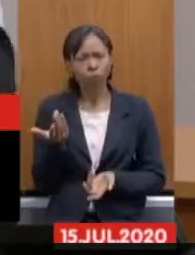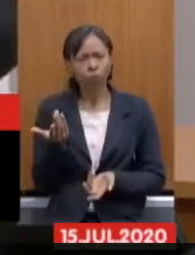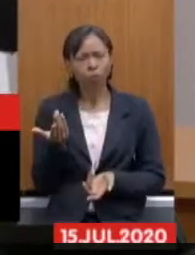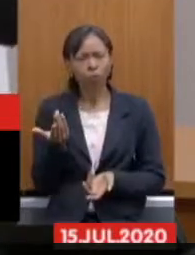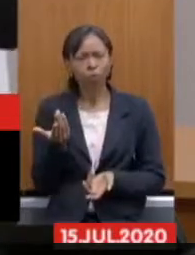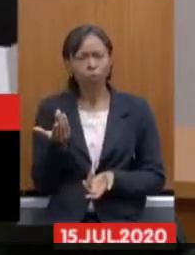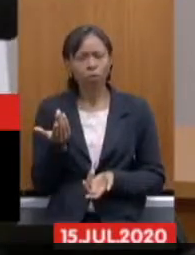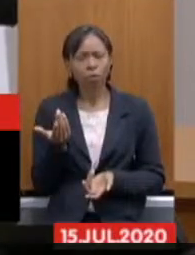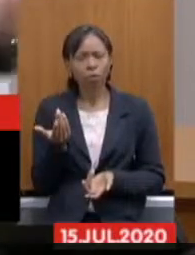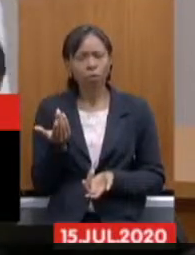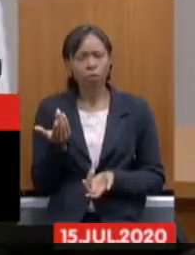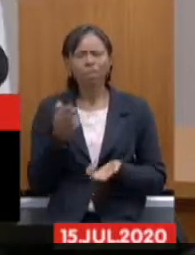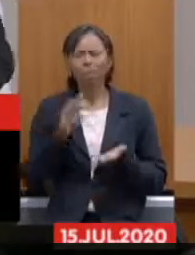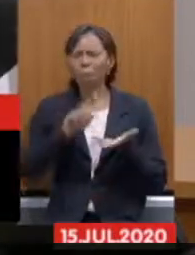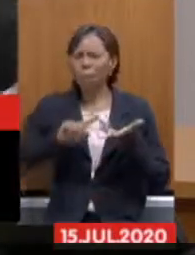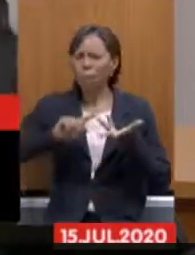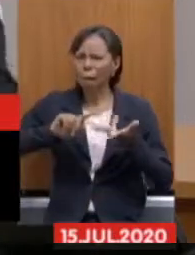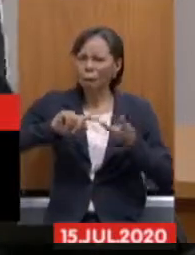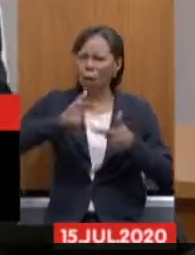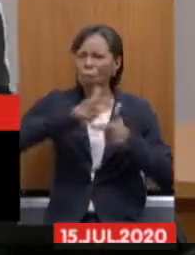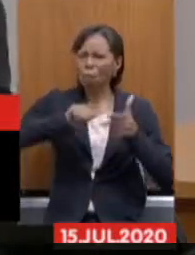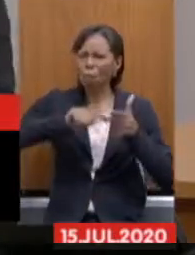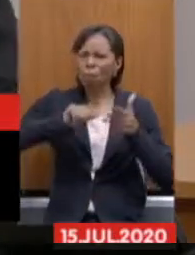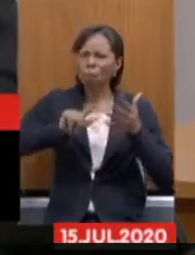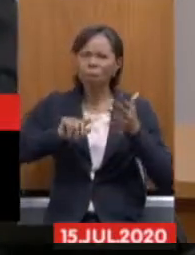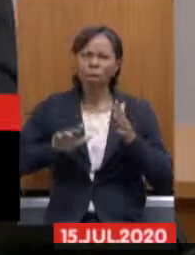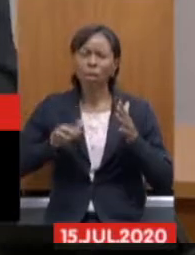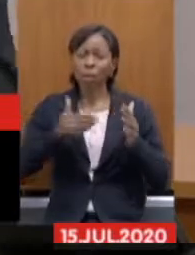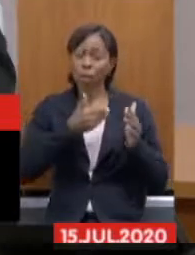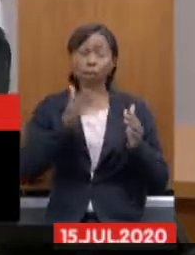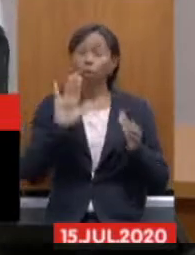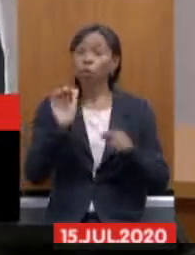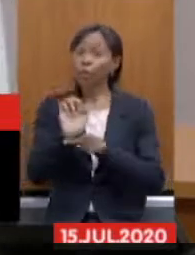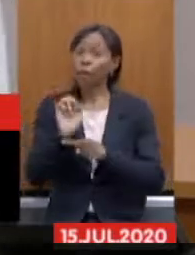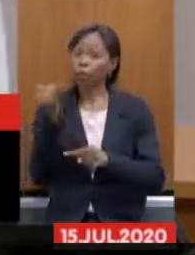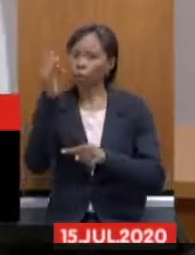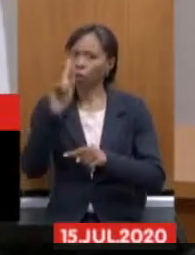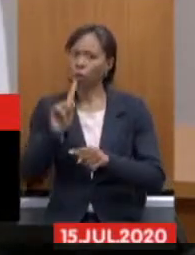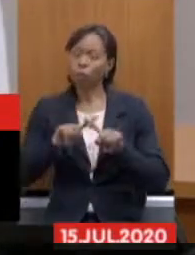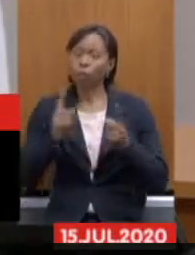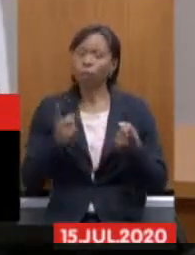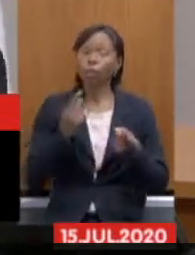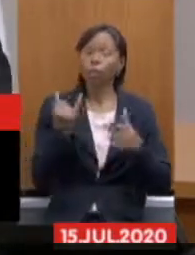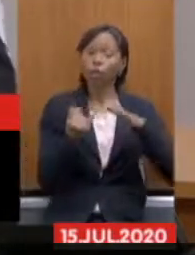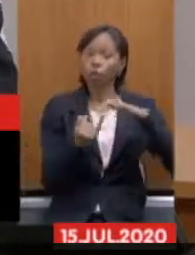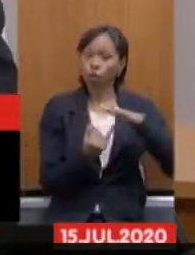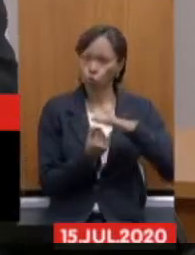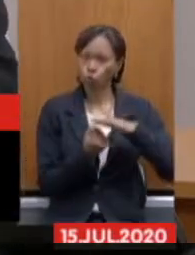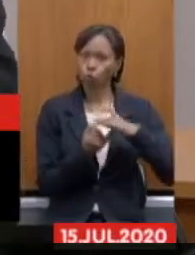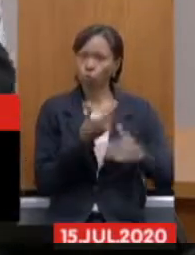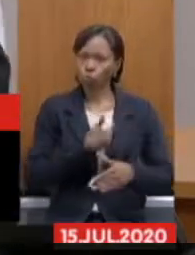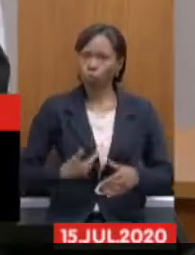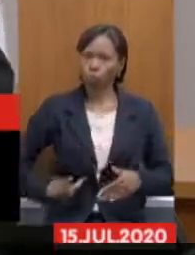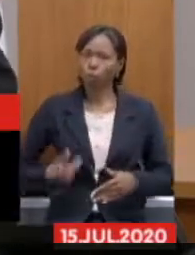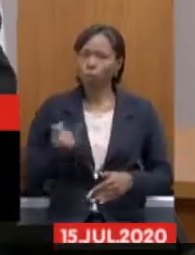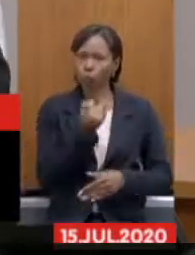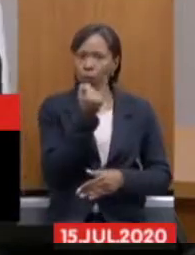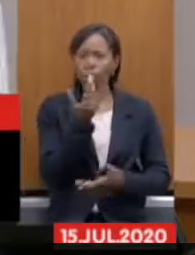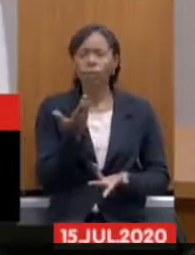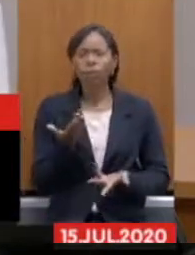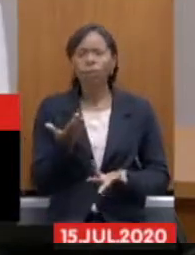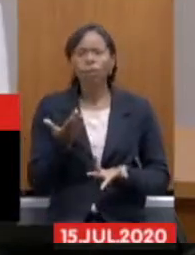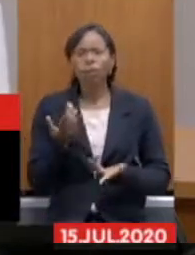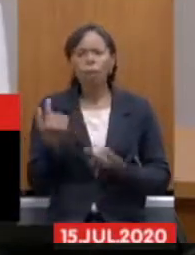apesar de todas as dificuldades está das nossas instituições públicas quanto que elas têm sido importante apesar de todos os